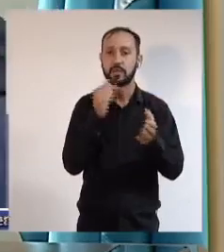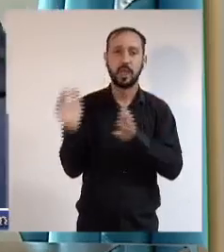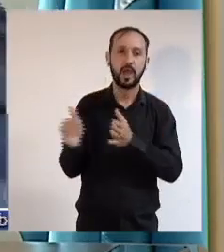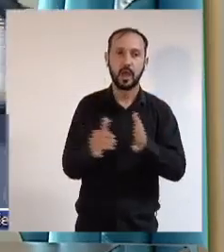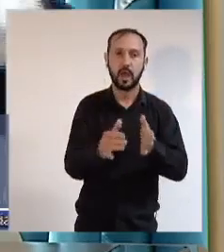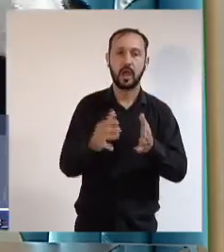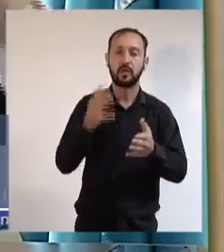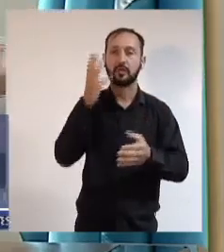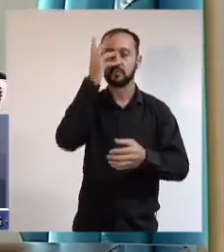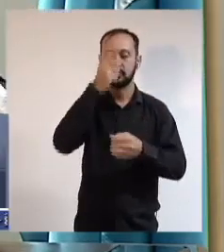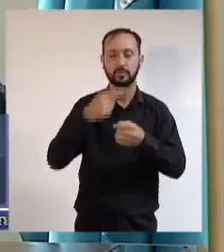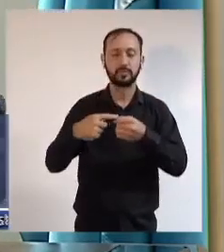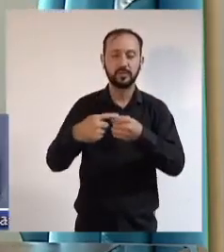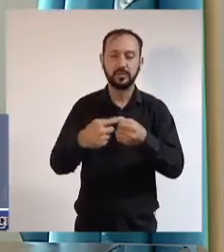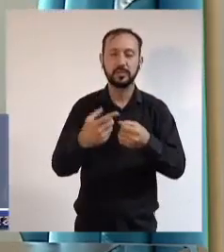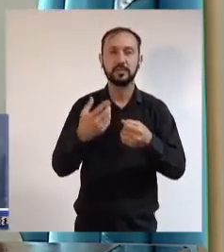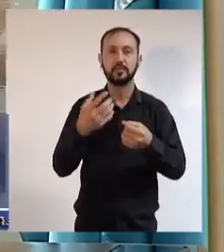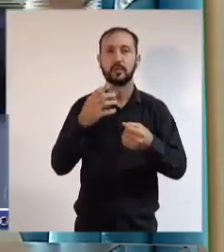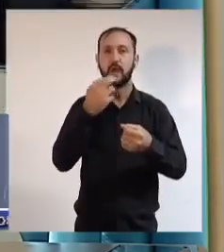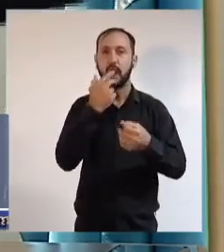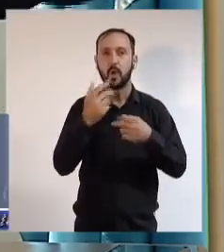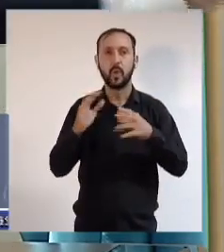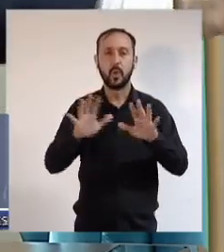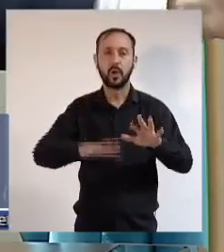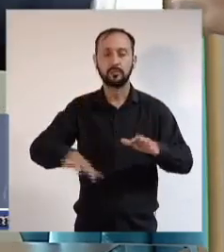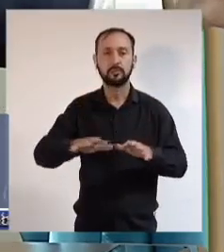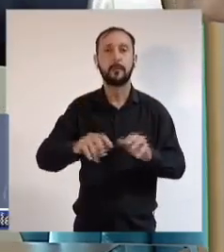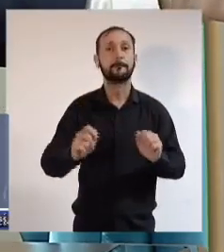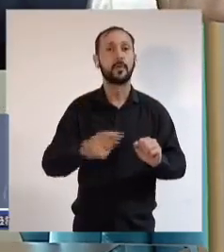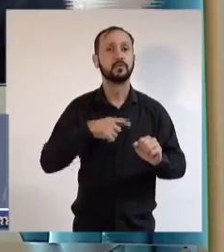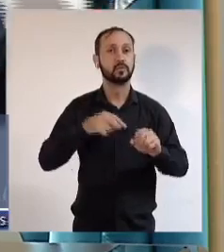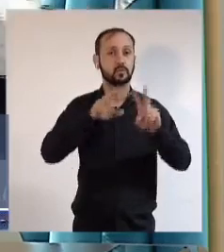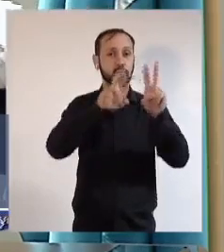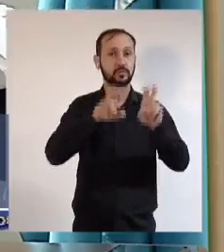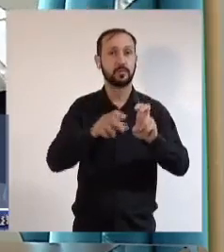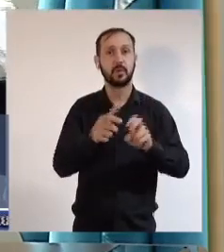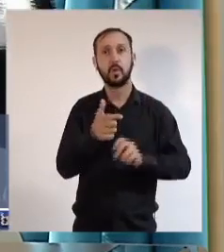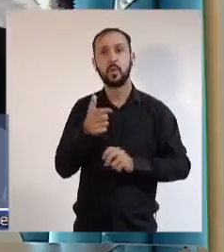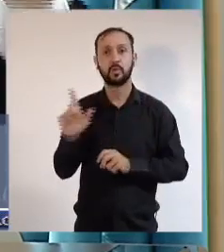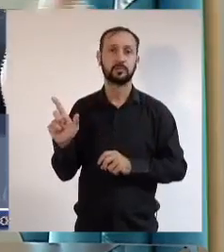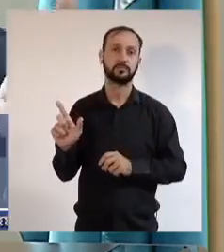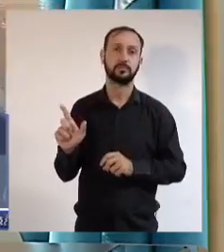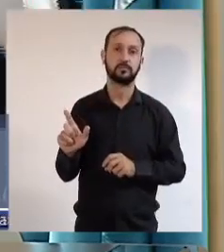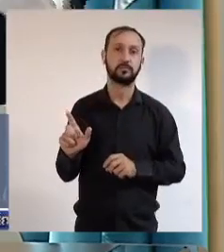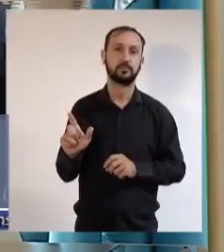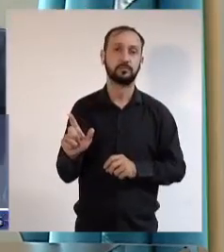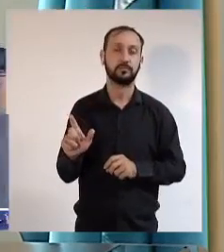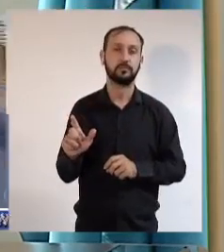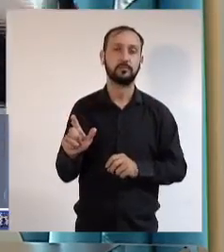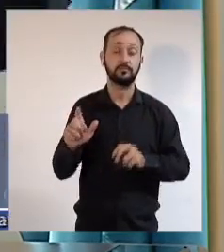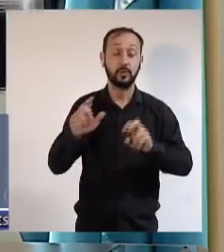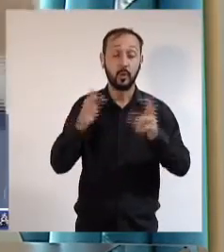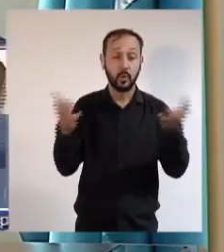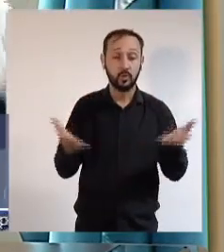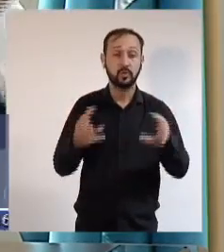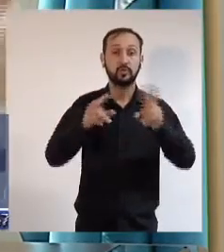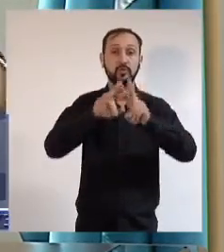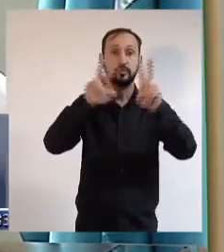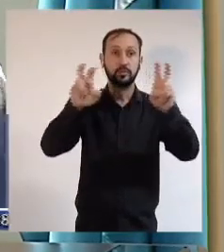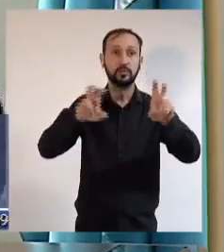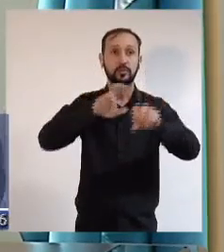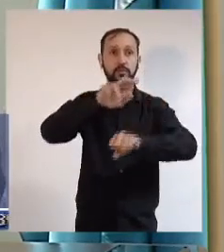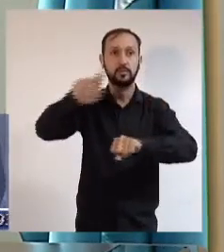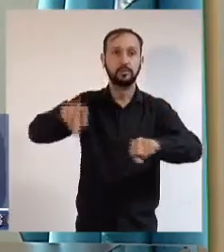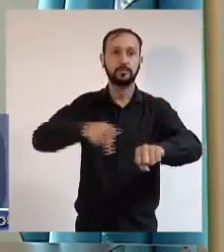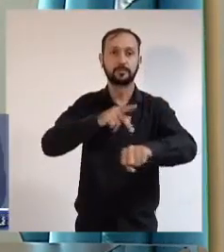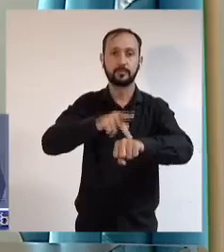todo bonito de pode ser um tema paralelo nós vamos tratar do parque